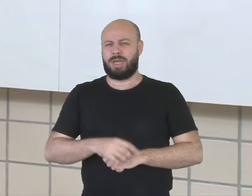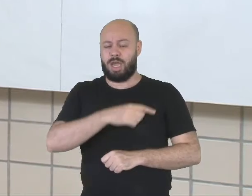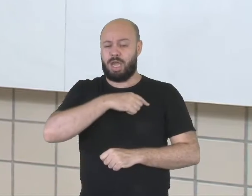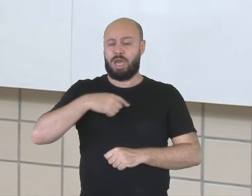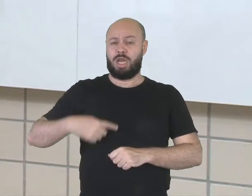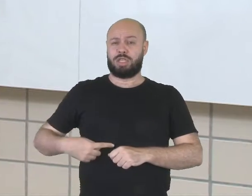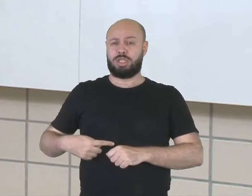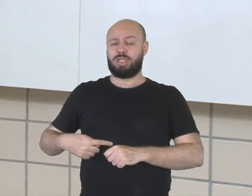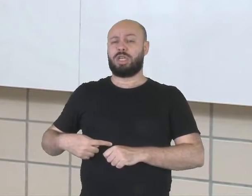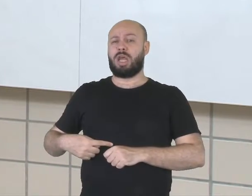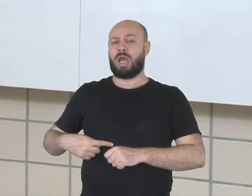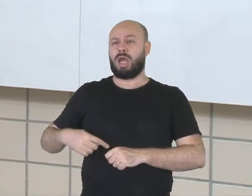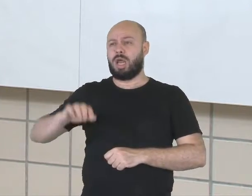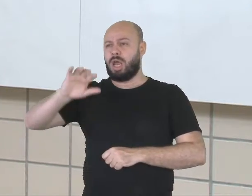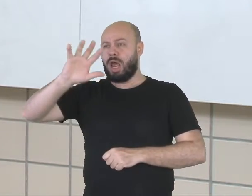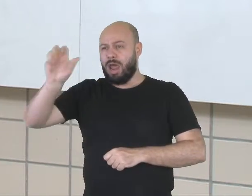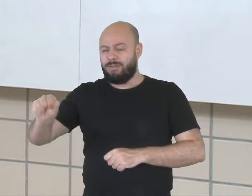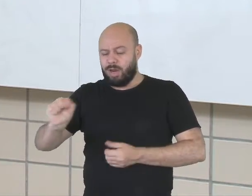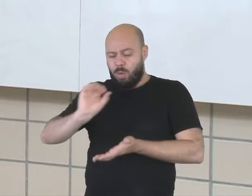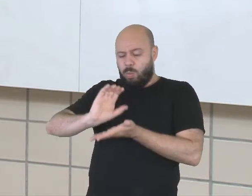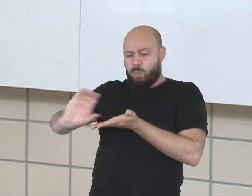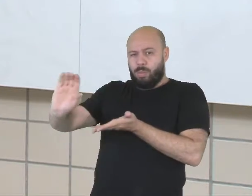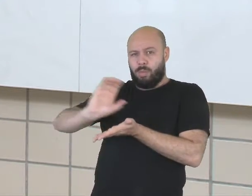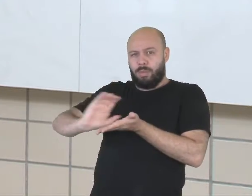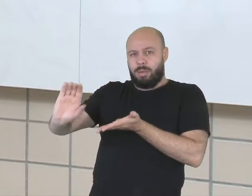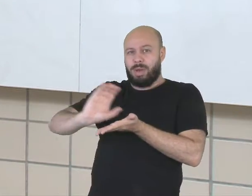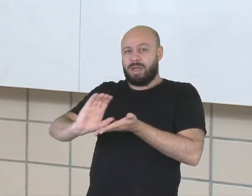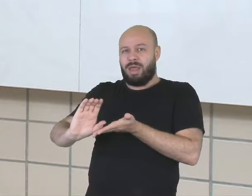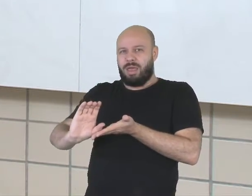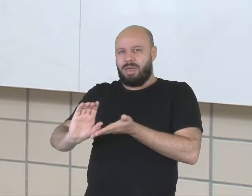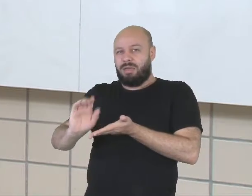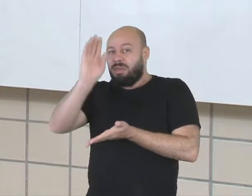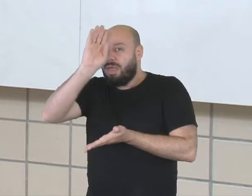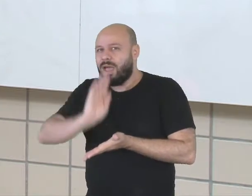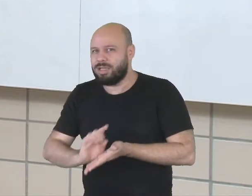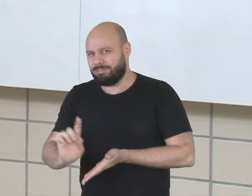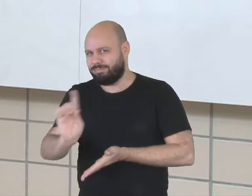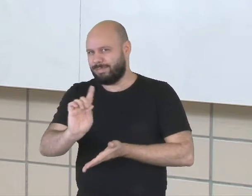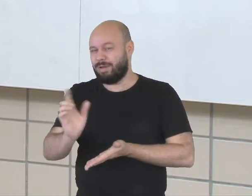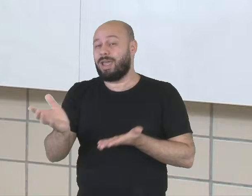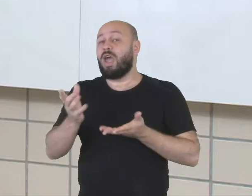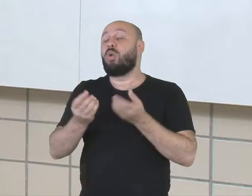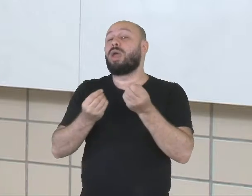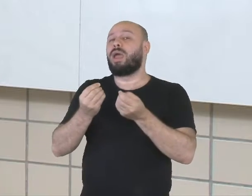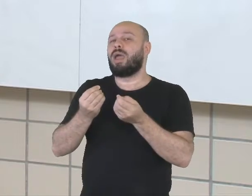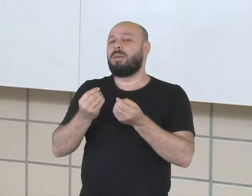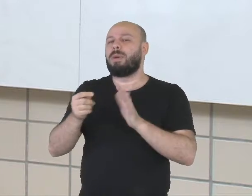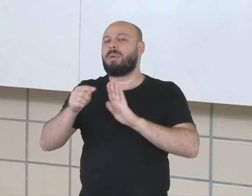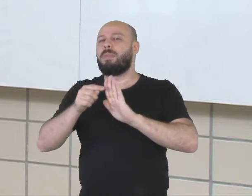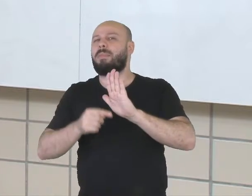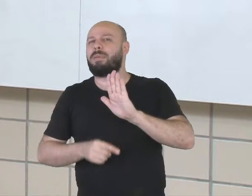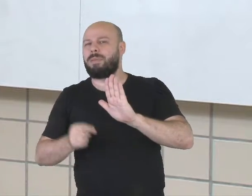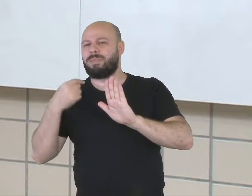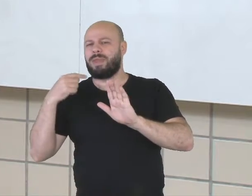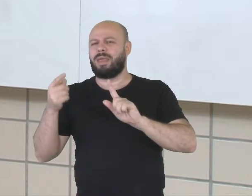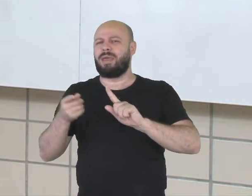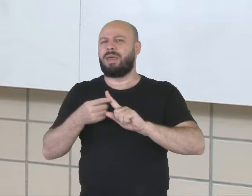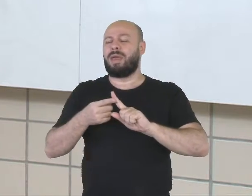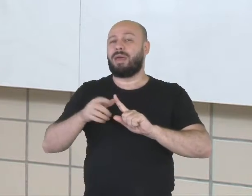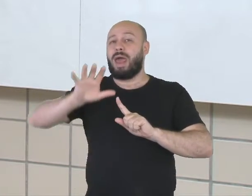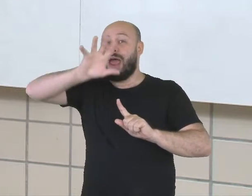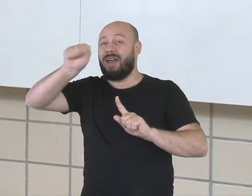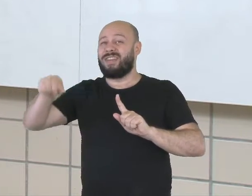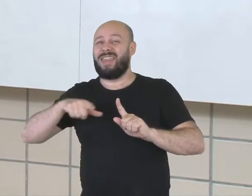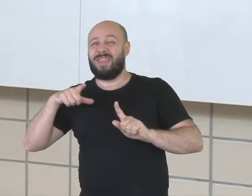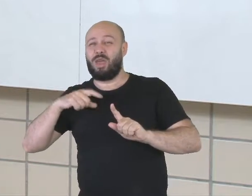investir no continente africano? Exatamente, não é de graça. Claro, eles querem alguns fatores, como por exemplo, a gente viu que a África tem uma